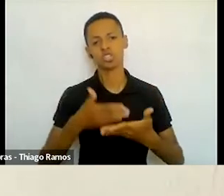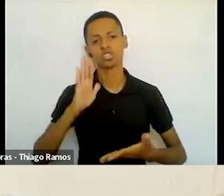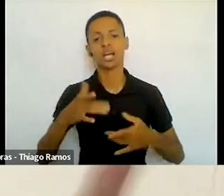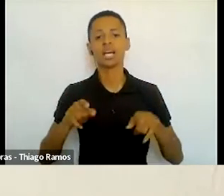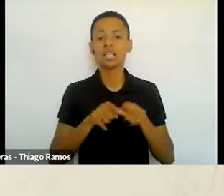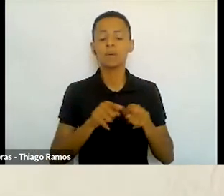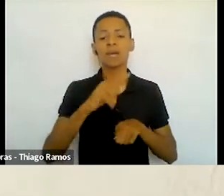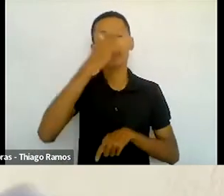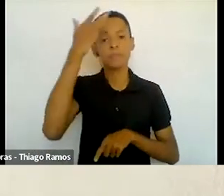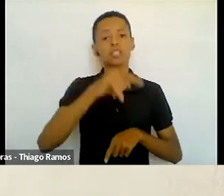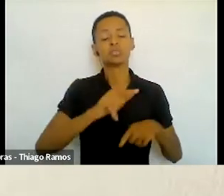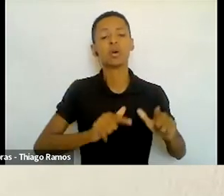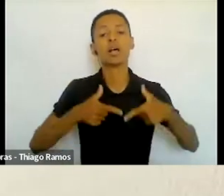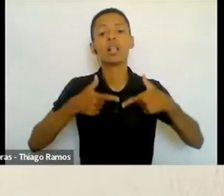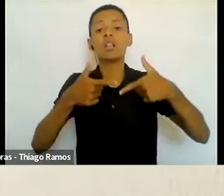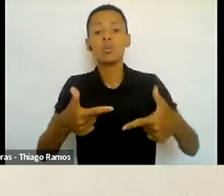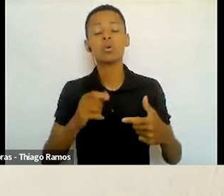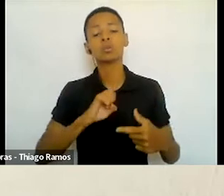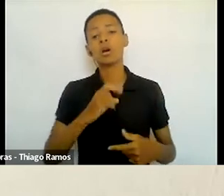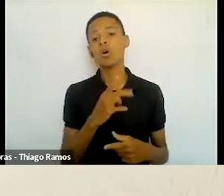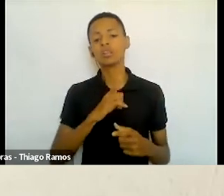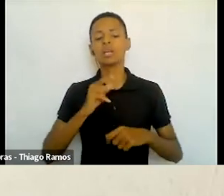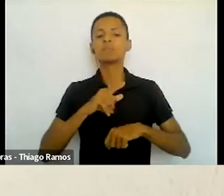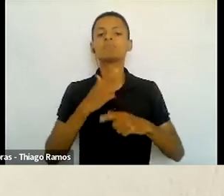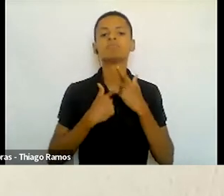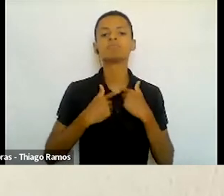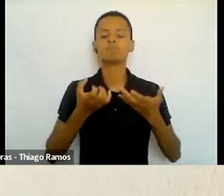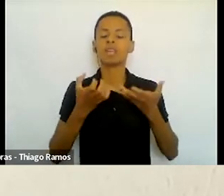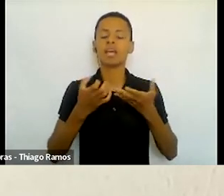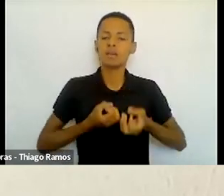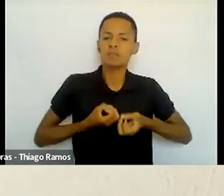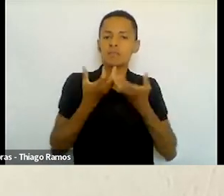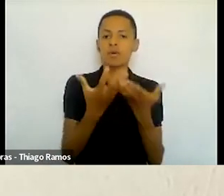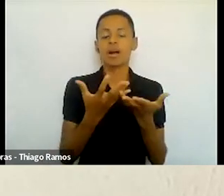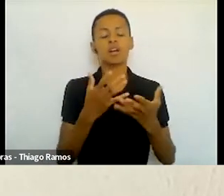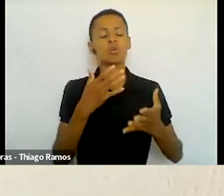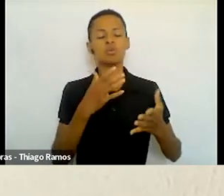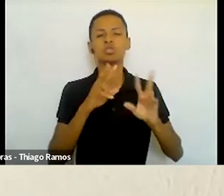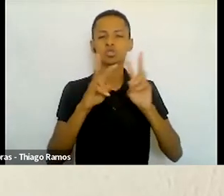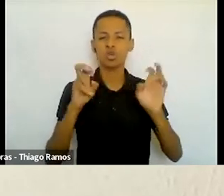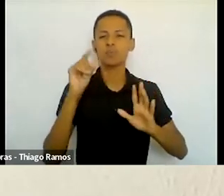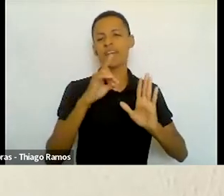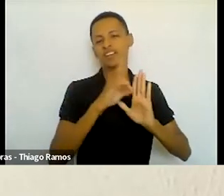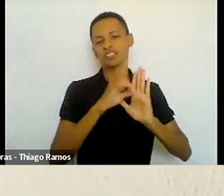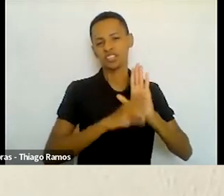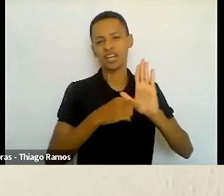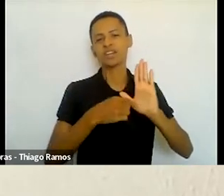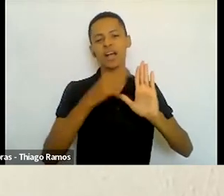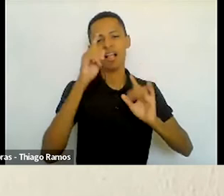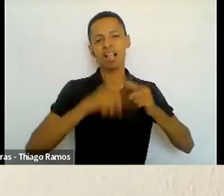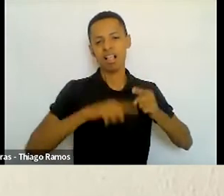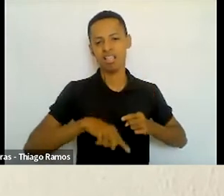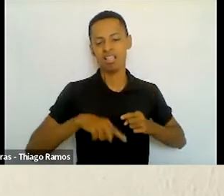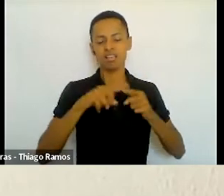e quem ousa falar sobre todos esses tipos de violações dentro do nosso território brasileiro, dos territórios